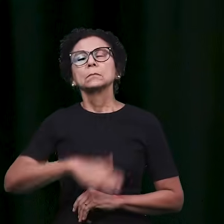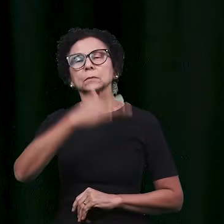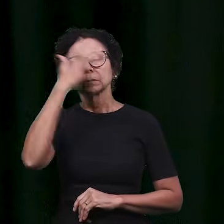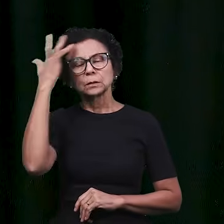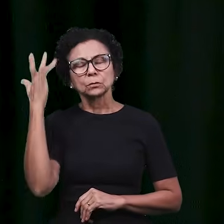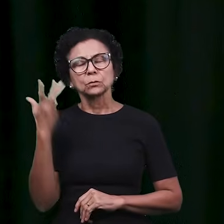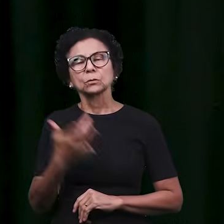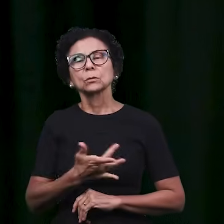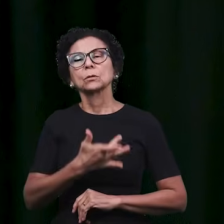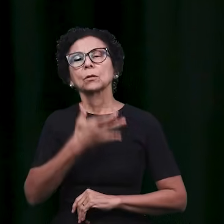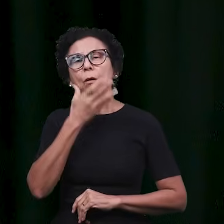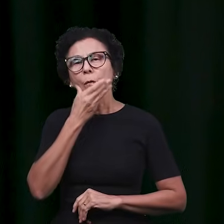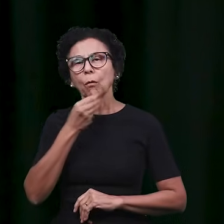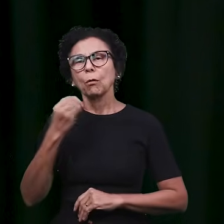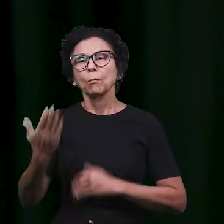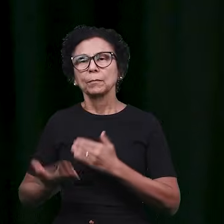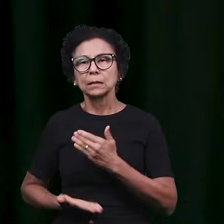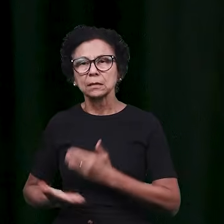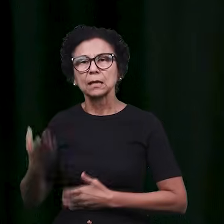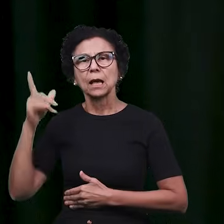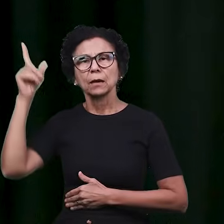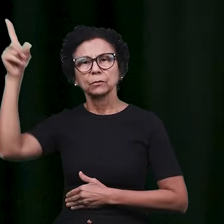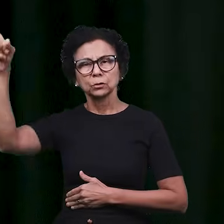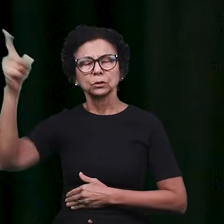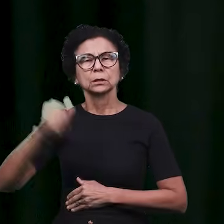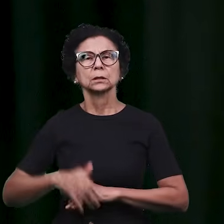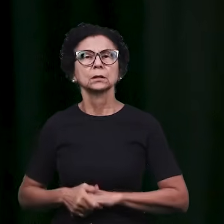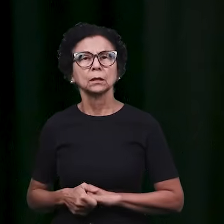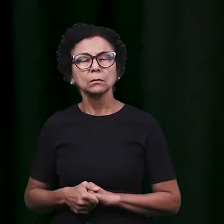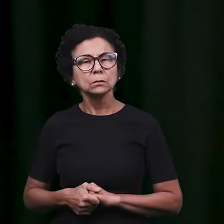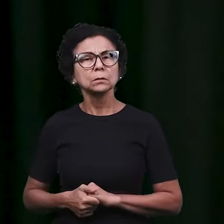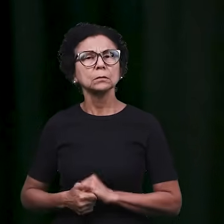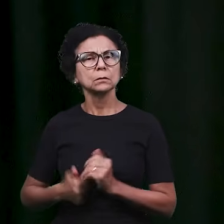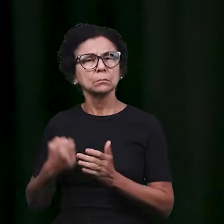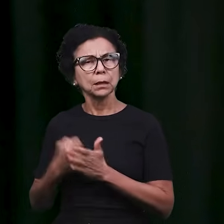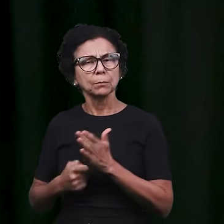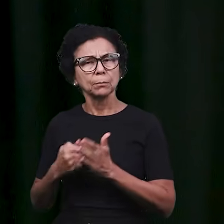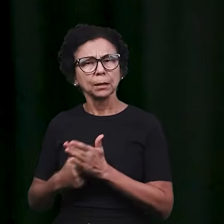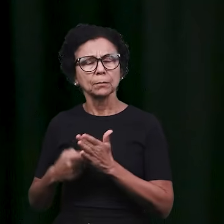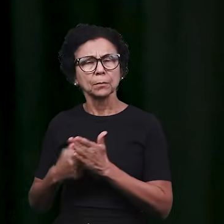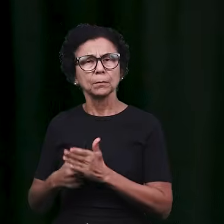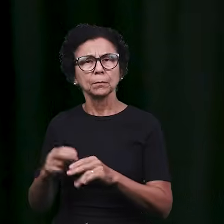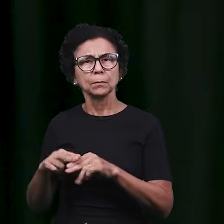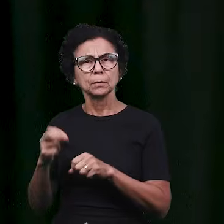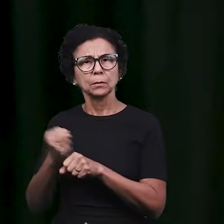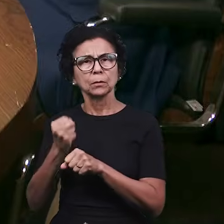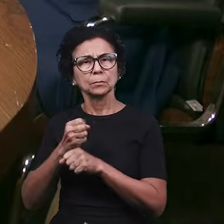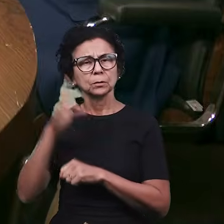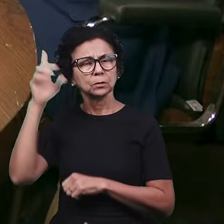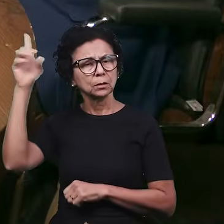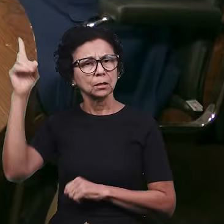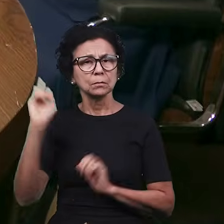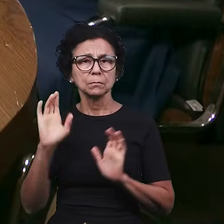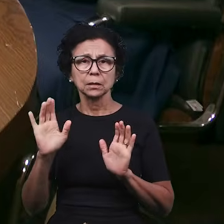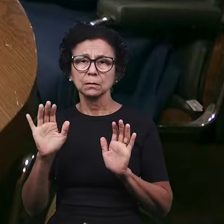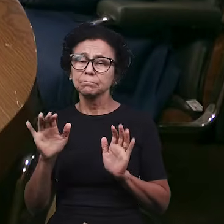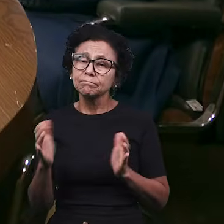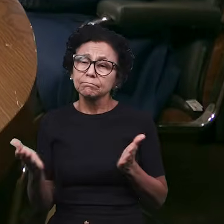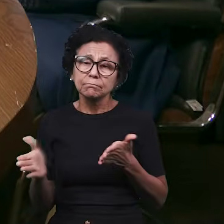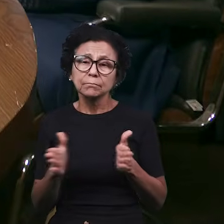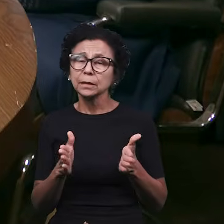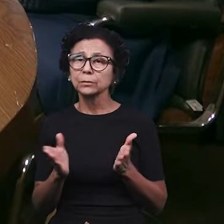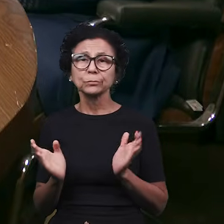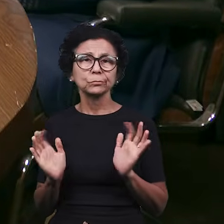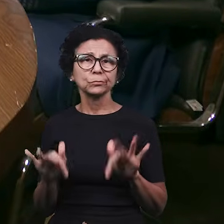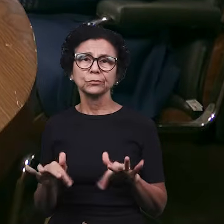sempre. Ele é o Senhor da obra, é Ele quem realiza a obra, e é isso que nós vamos ver aqui nesse capítulo. Glória a Deus. E reforçando